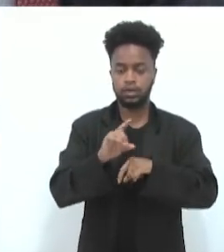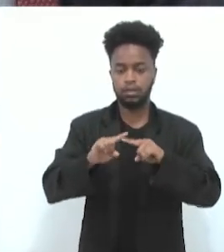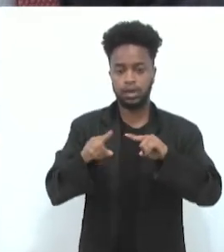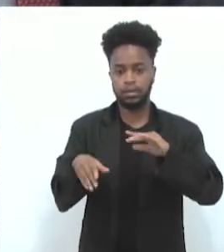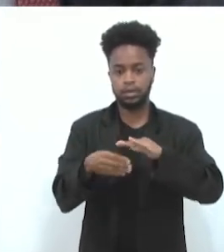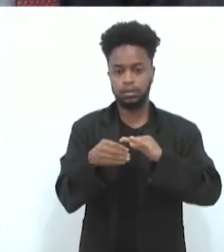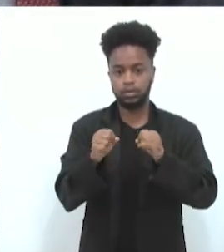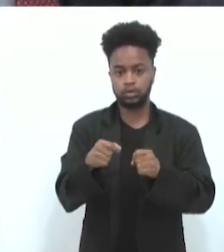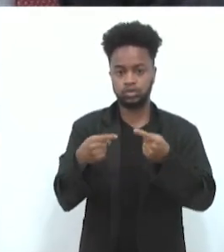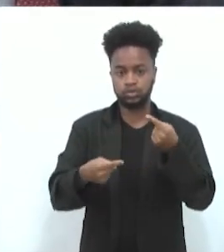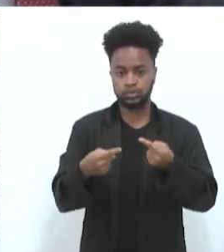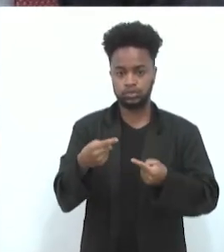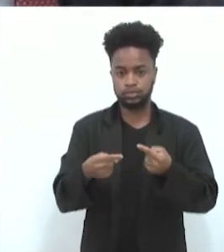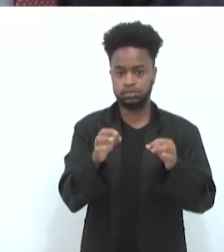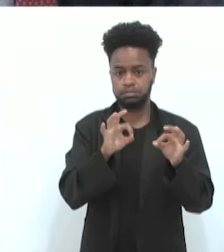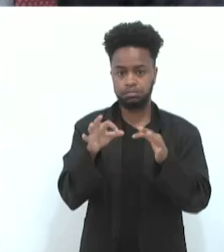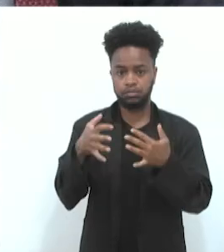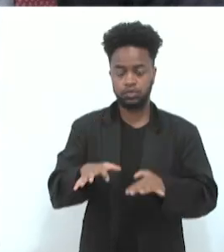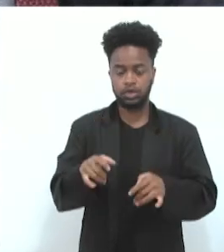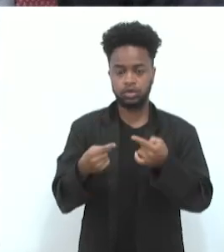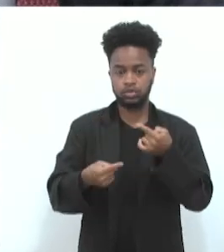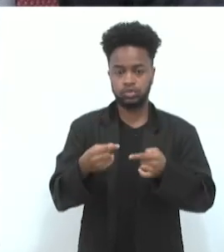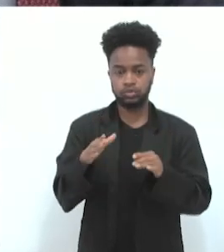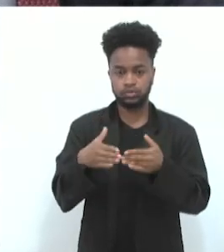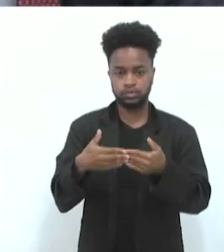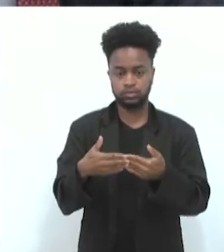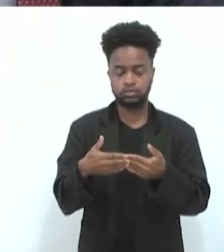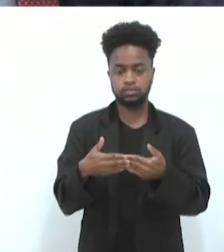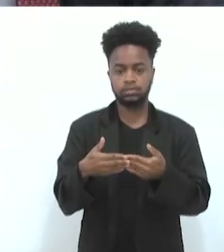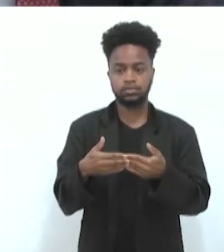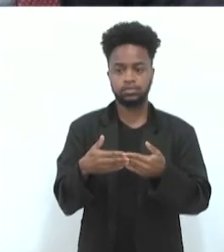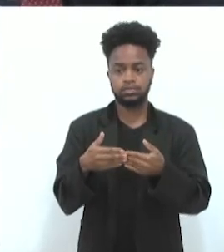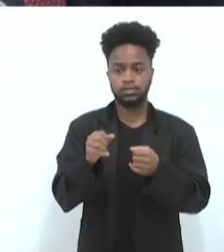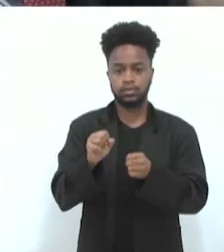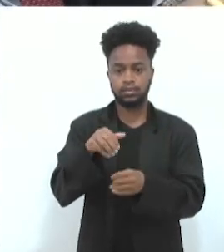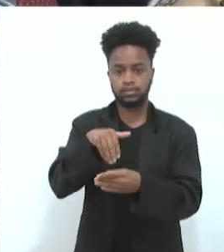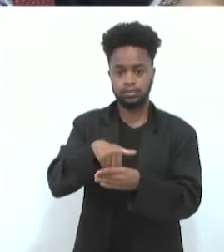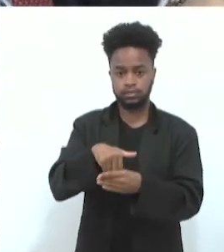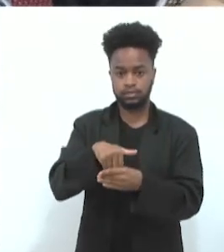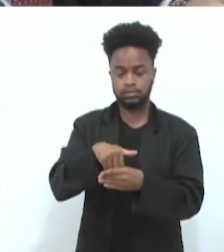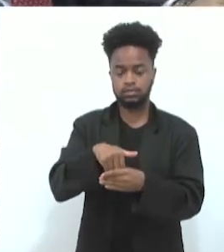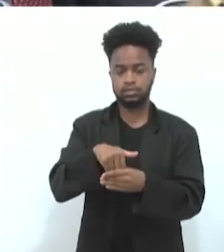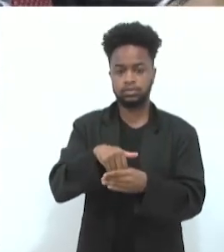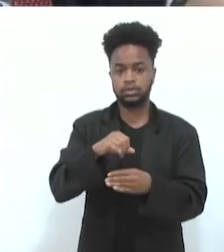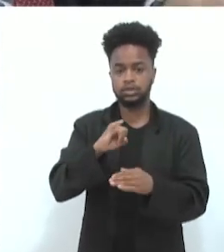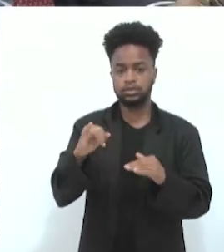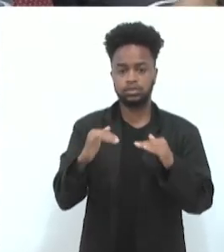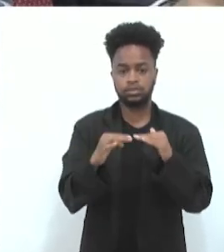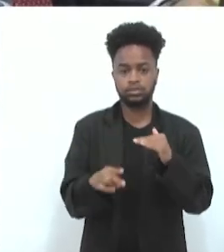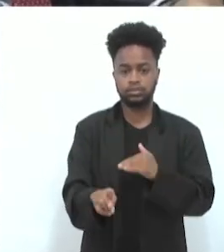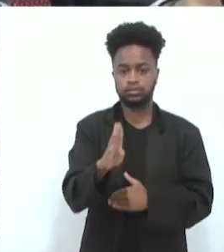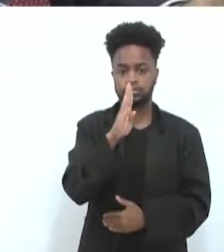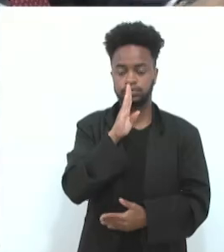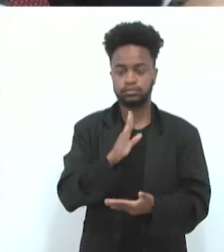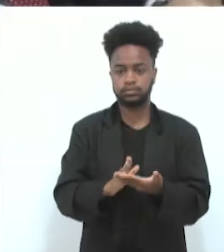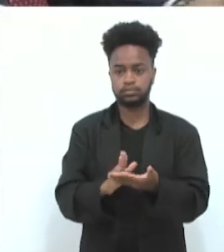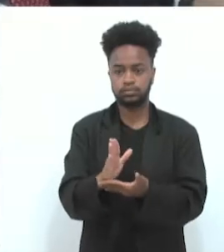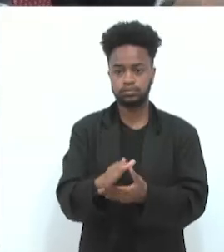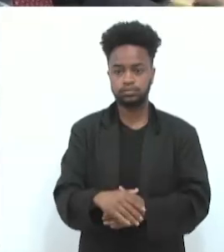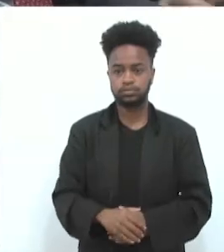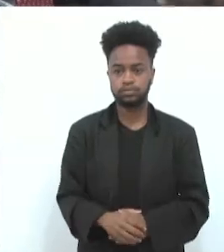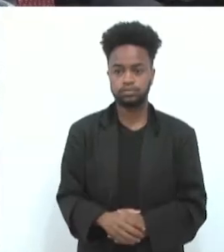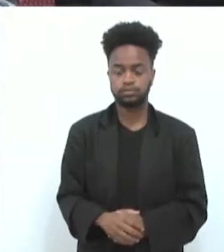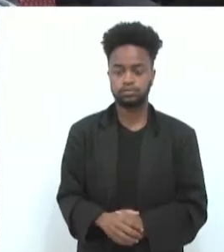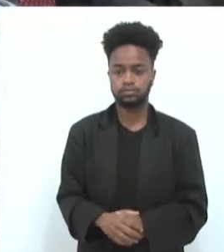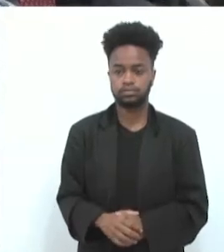discussão. Não havendo quem queira discutir, encerrada a discussão, em votação. Senhores que aprovam permaneçam como estão,